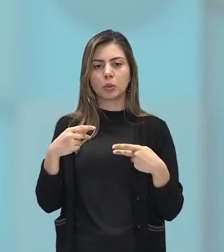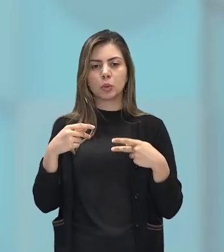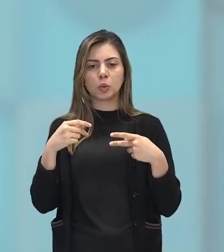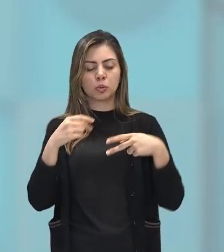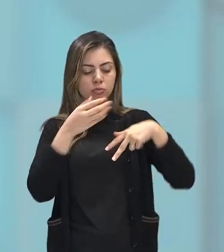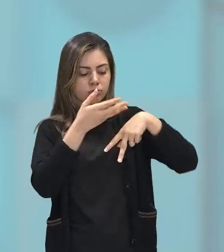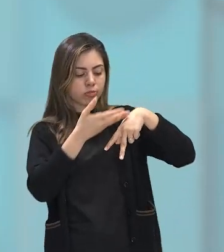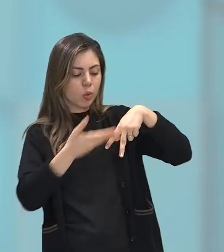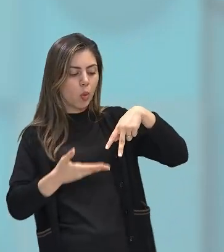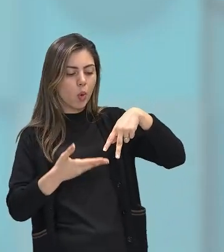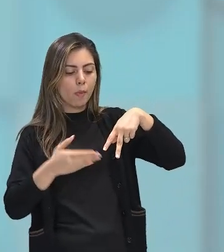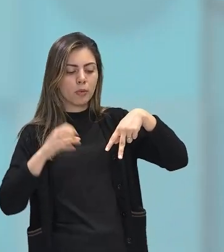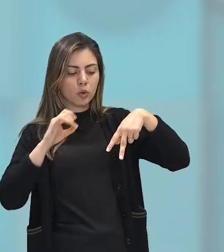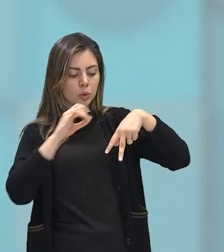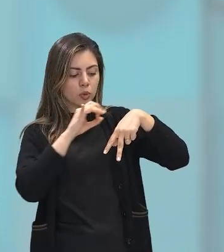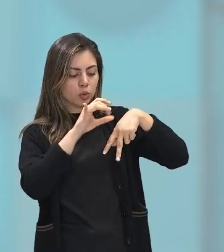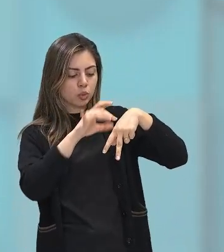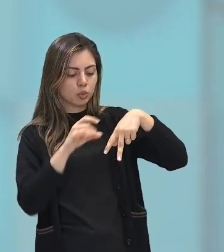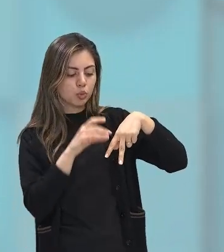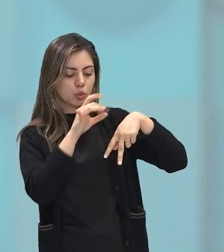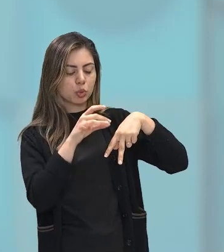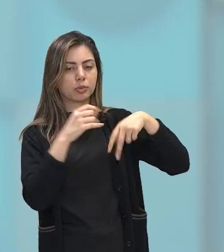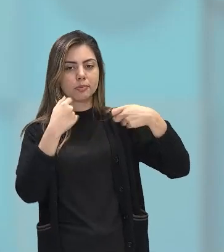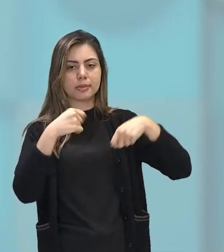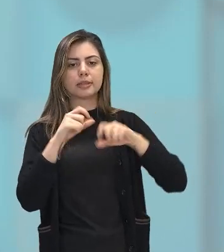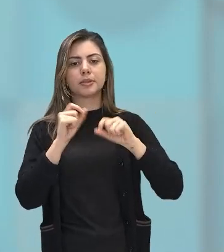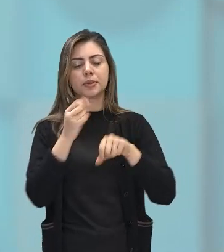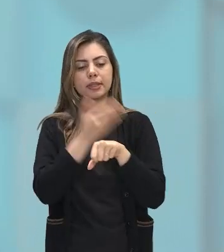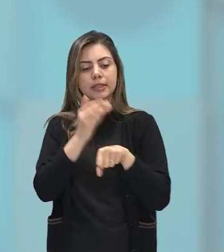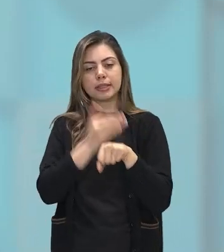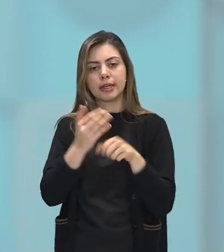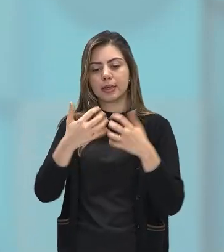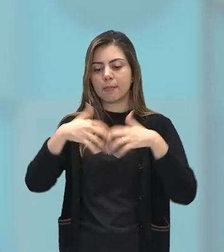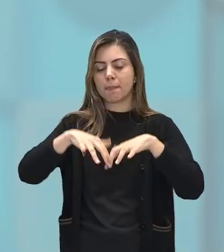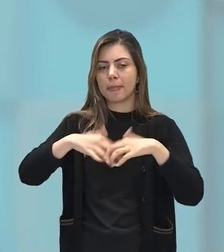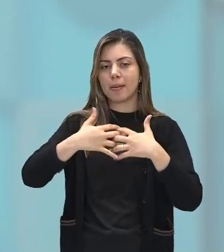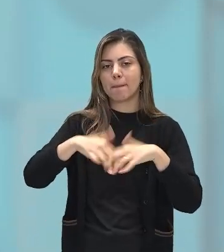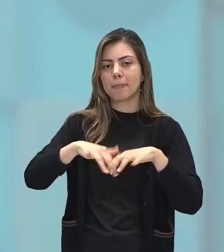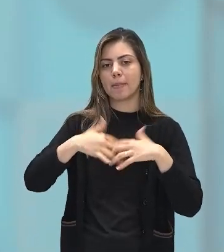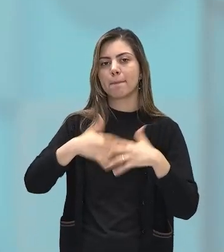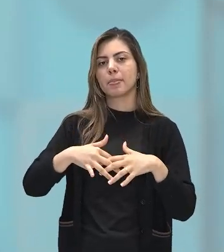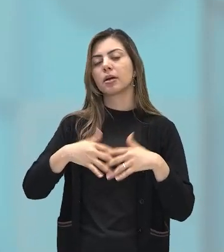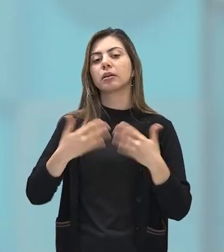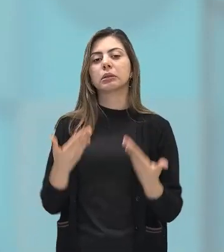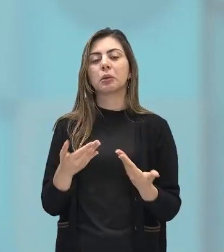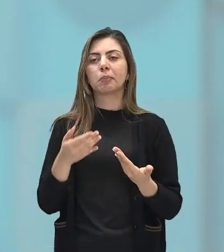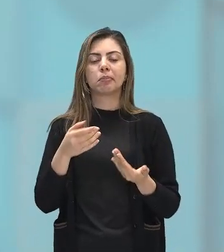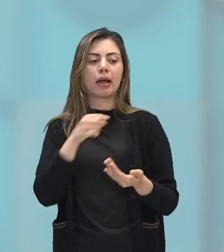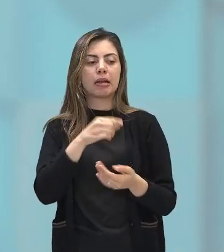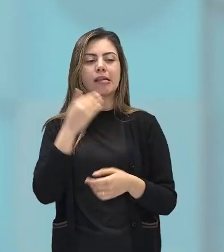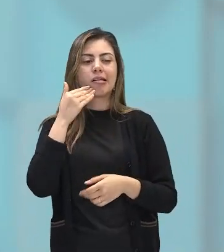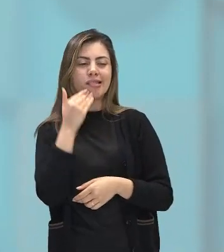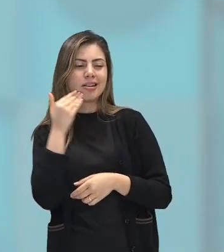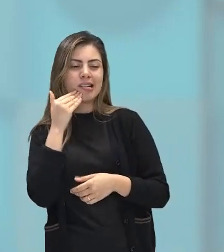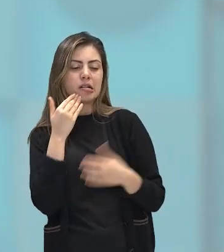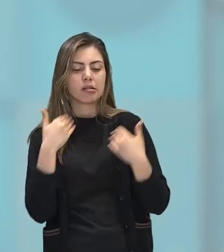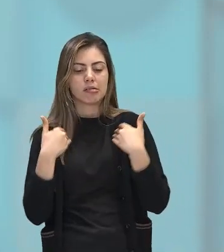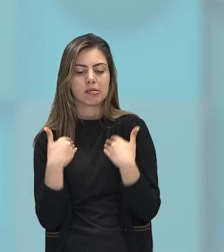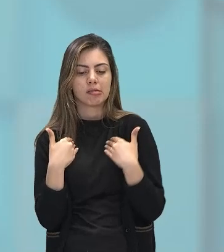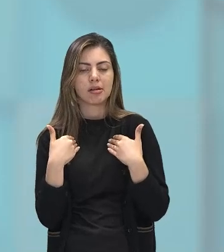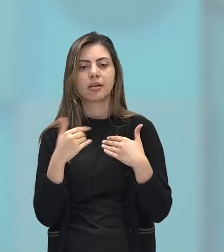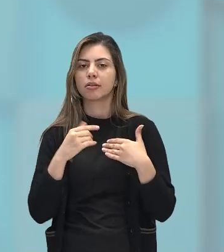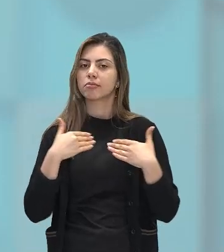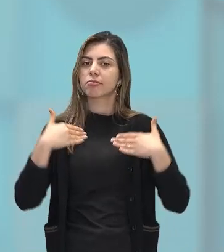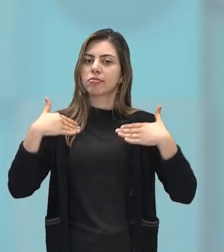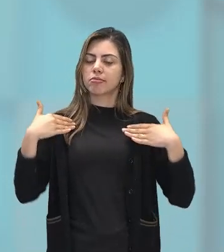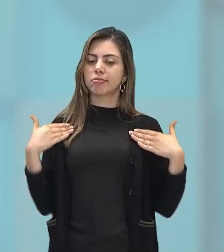seu corpo, né, de forma a manter, não só corrigir certas posturas ou